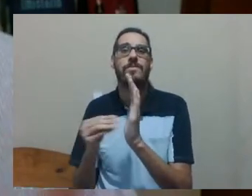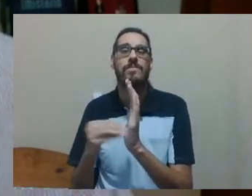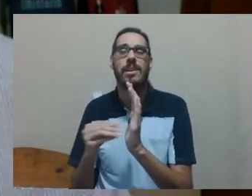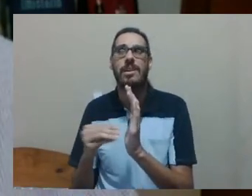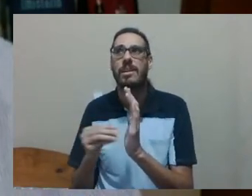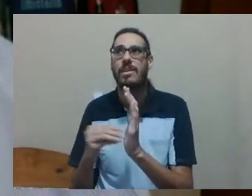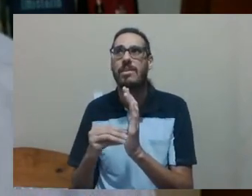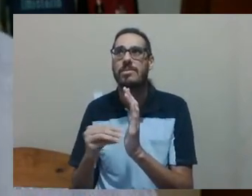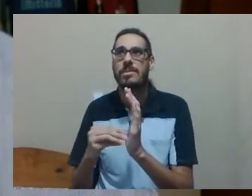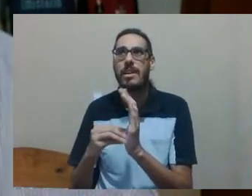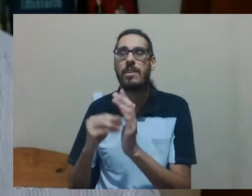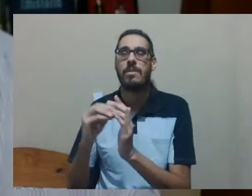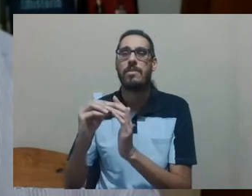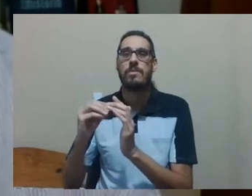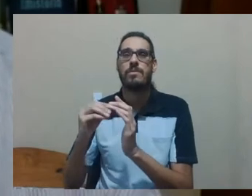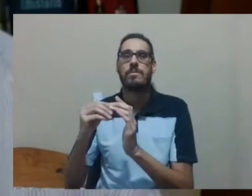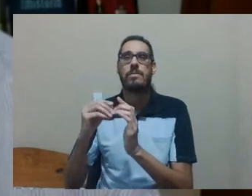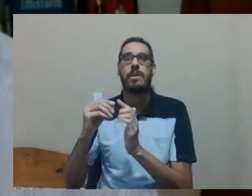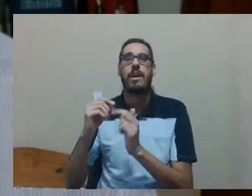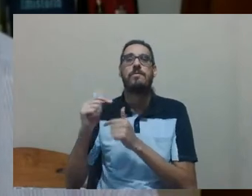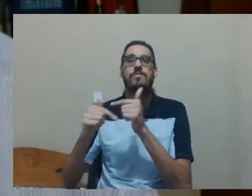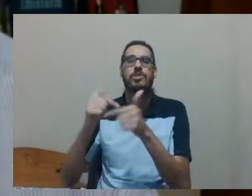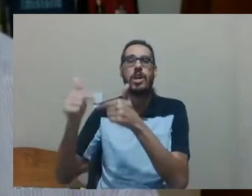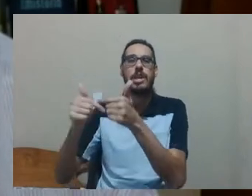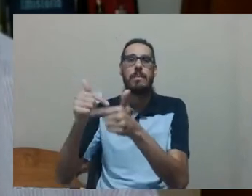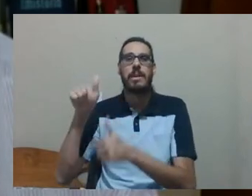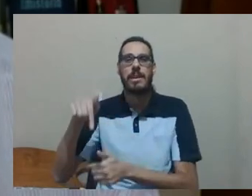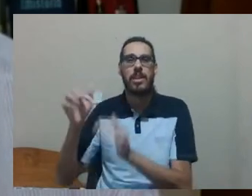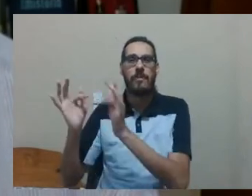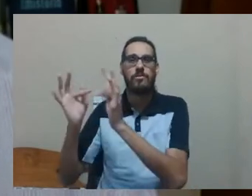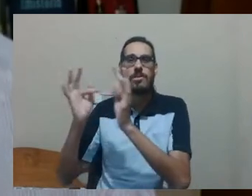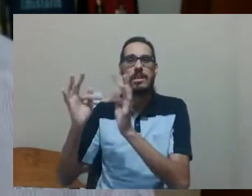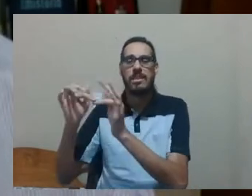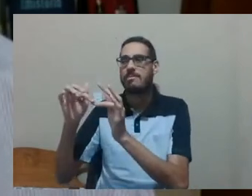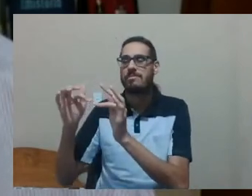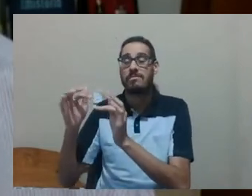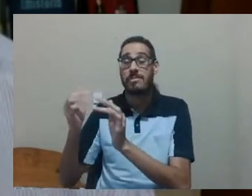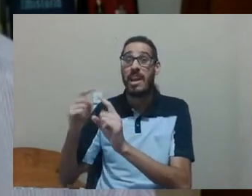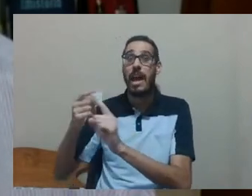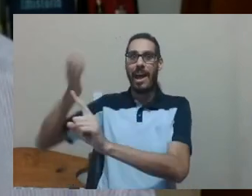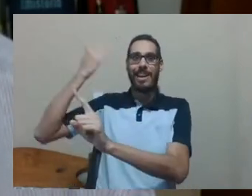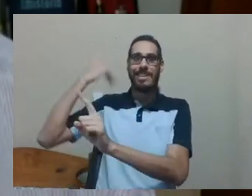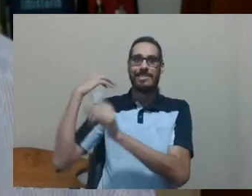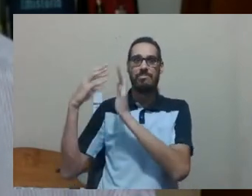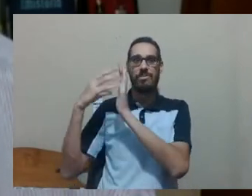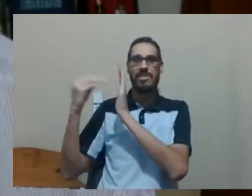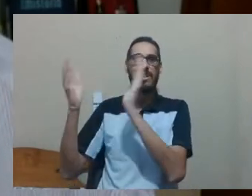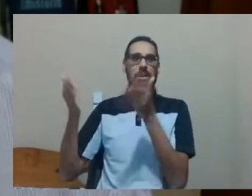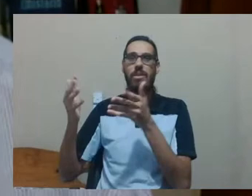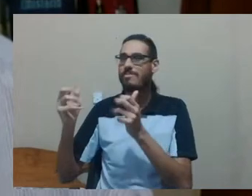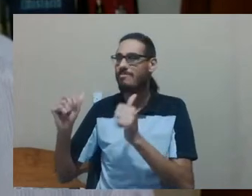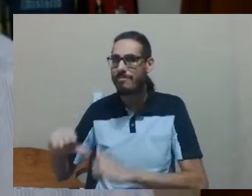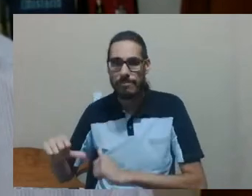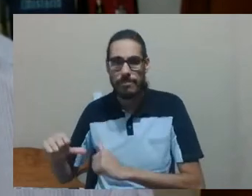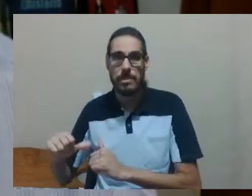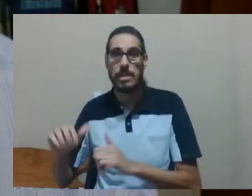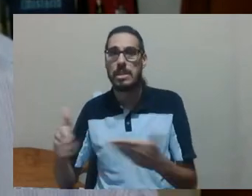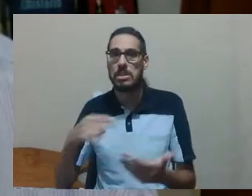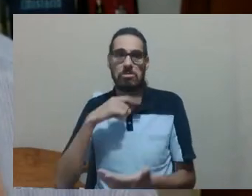de funcionamento da fundação, que já foi um exemplo para o país, né? Então, não adianta a gente captar